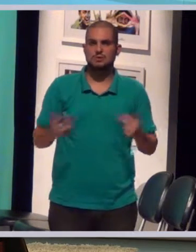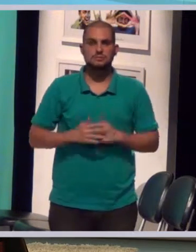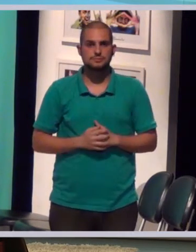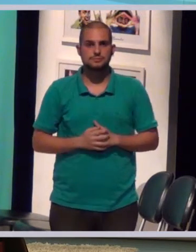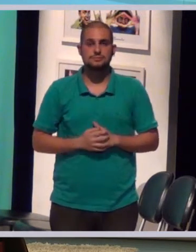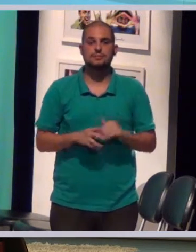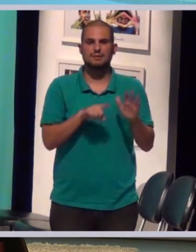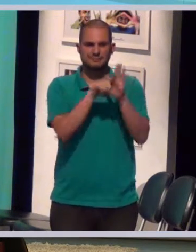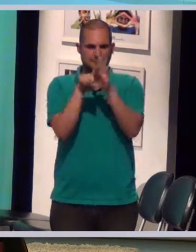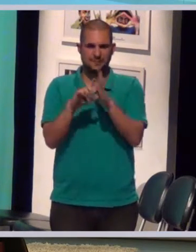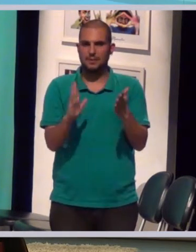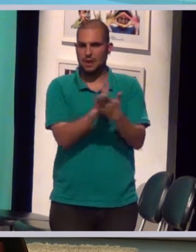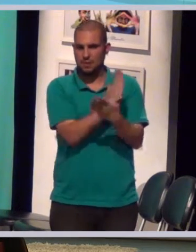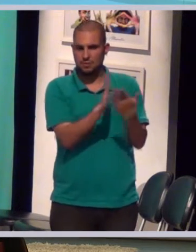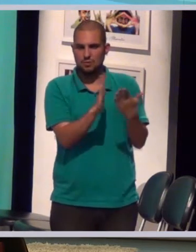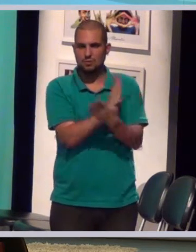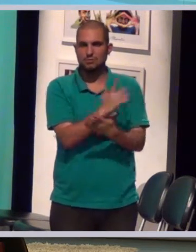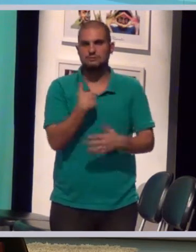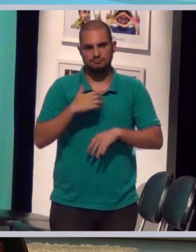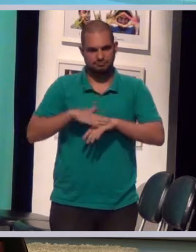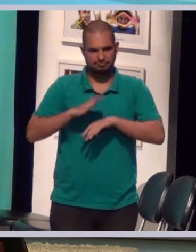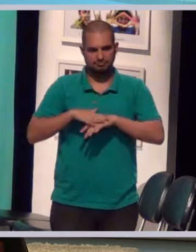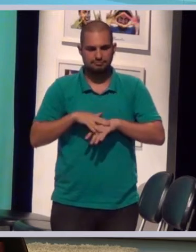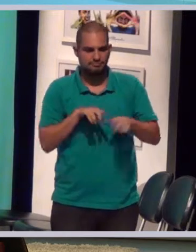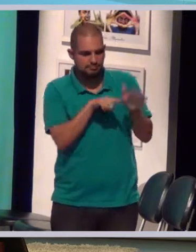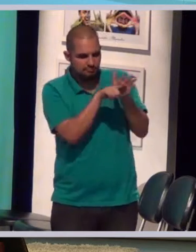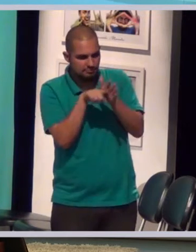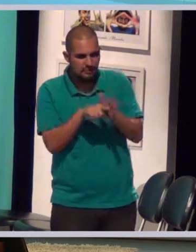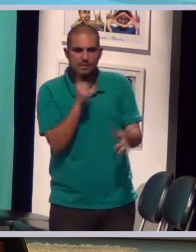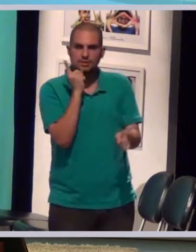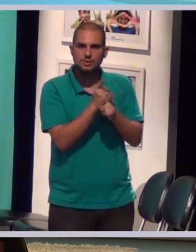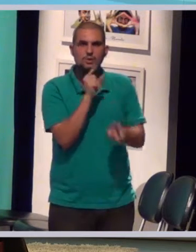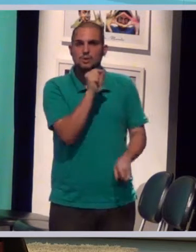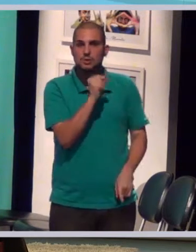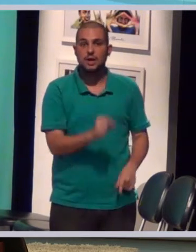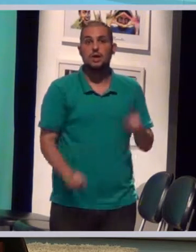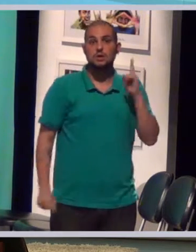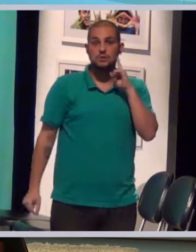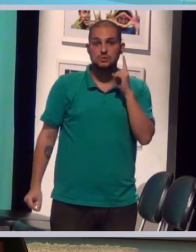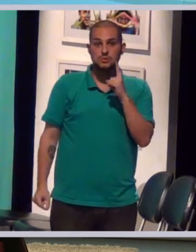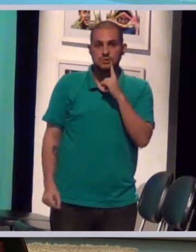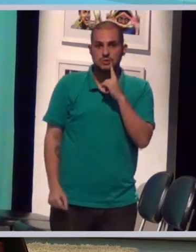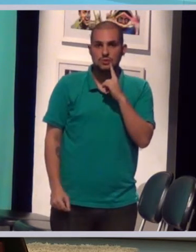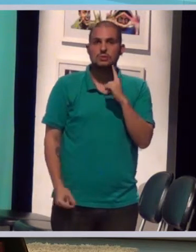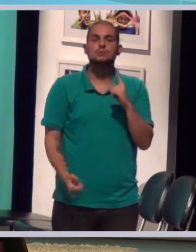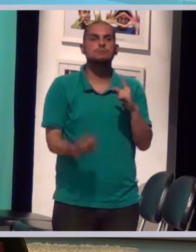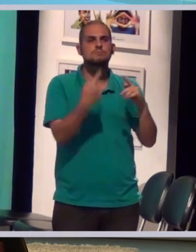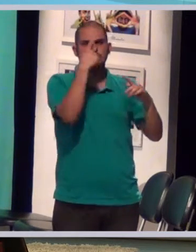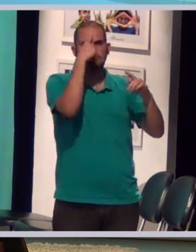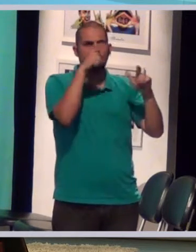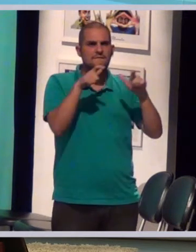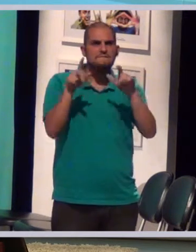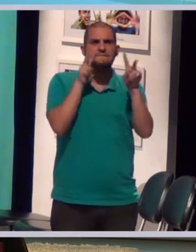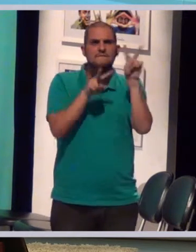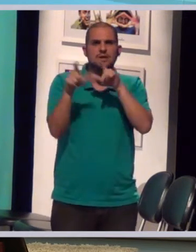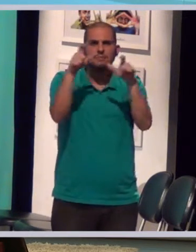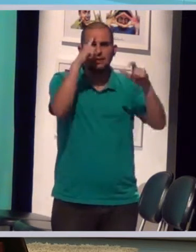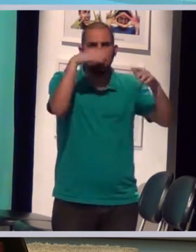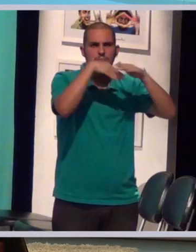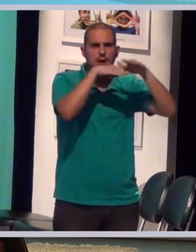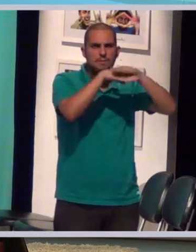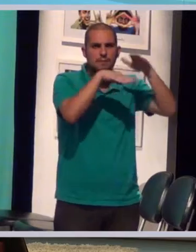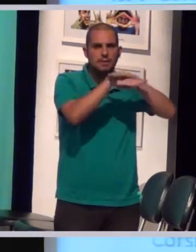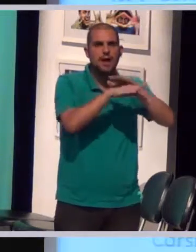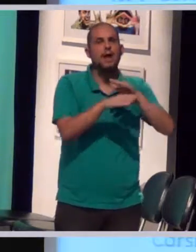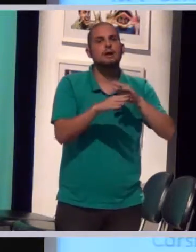Algumas pesquisas que eu fiz encontraram os surdos com maior facilidade nessa área visoespacial do que os